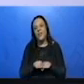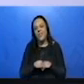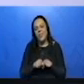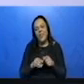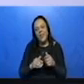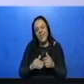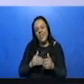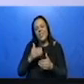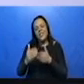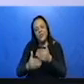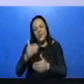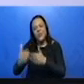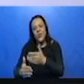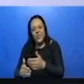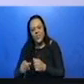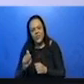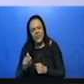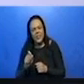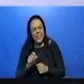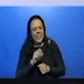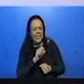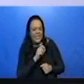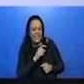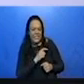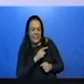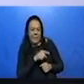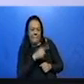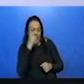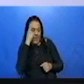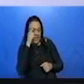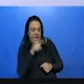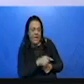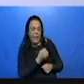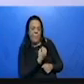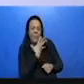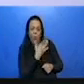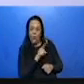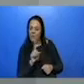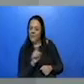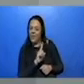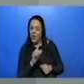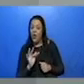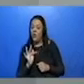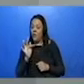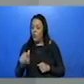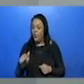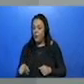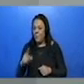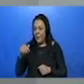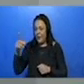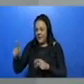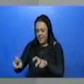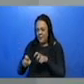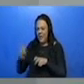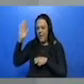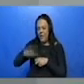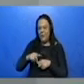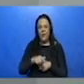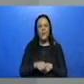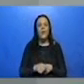acha que determinada pessoa é boazinha, vocês vão ver que ele é o vilão. Então, como eu disse, vale a pena ler, que é muito bom,